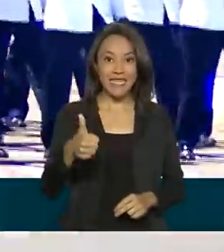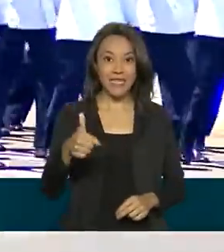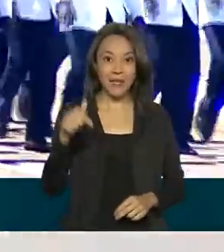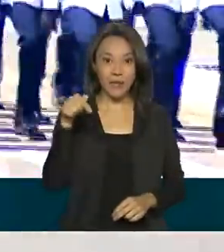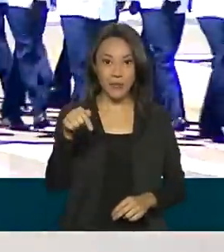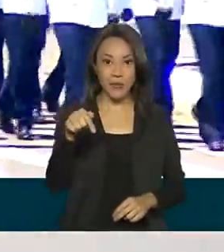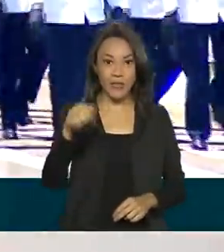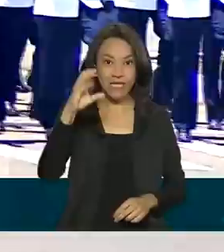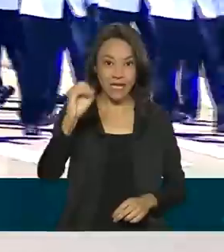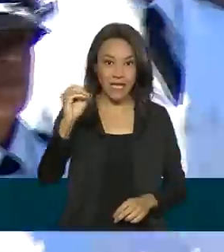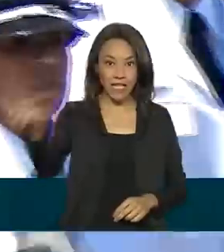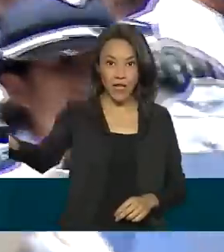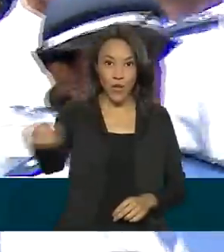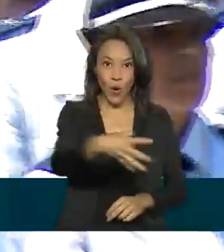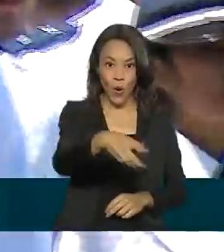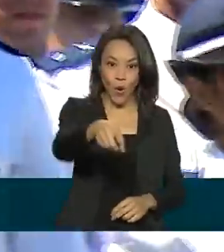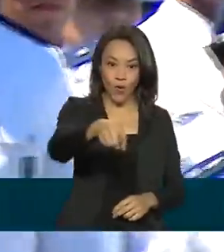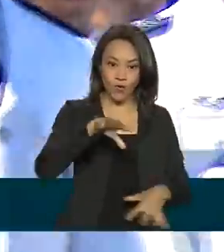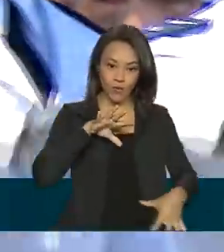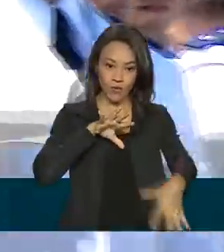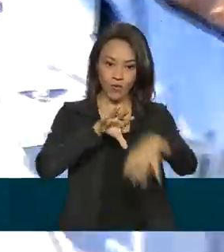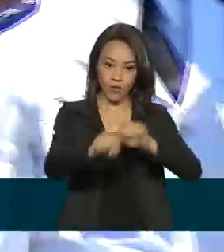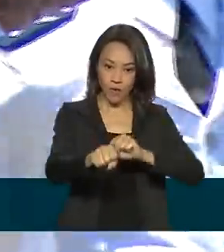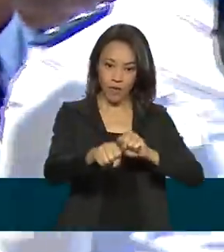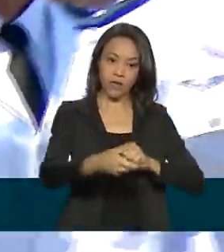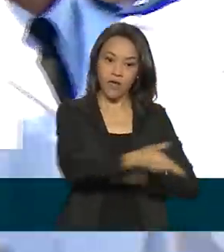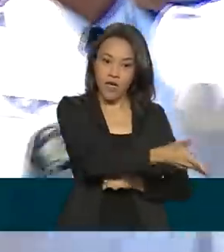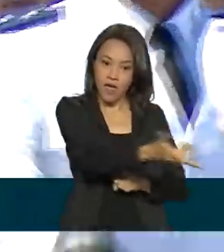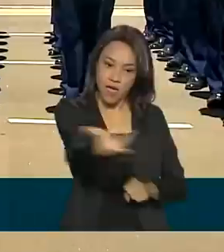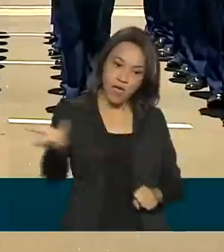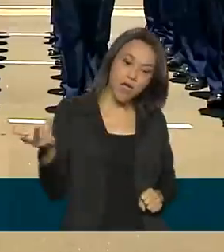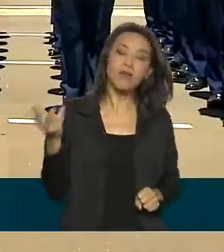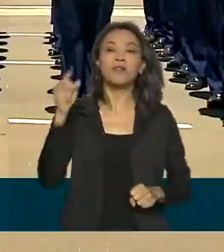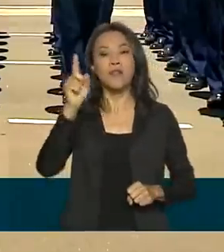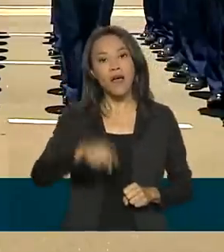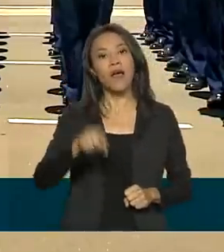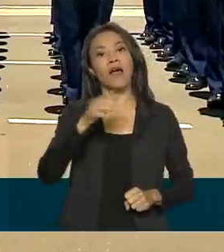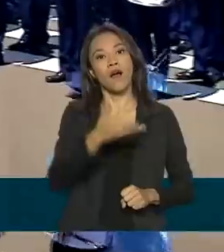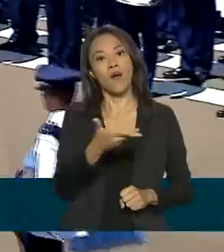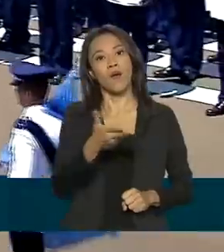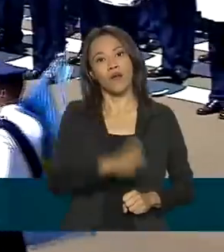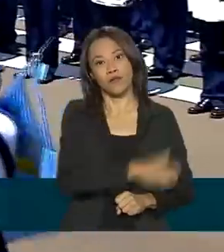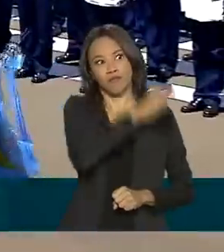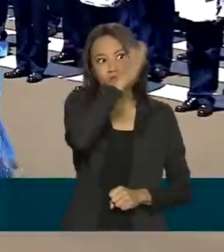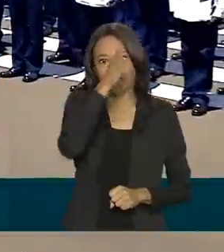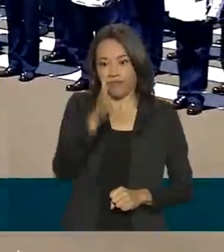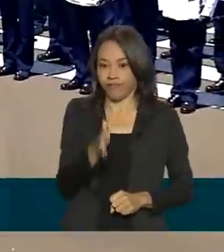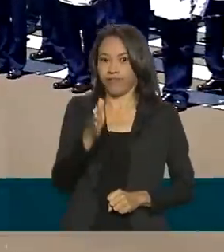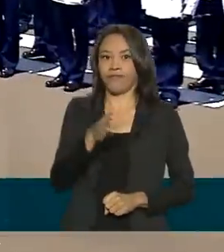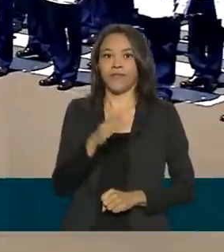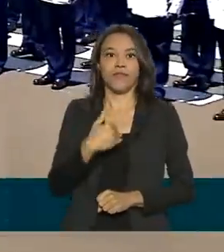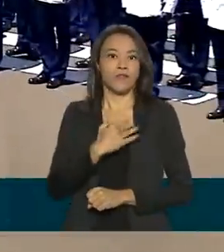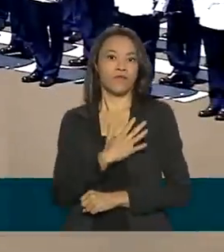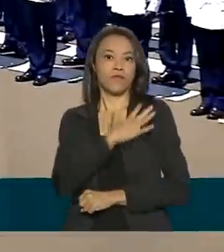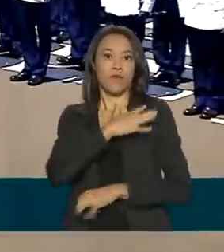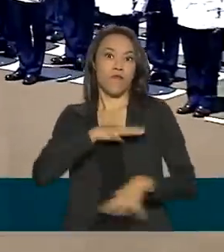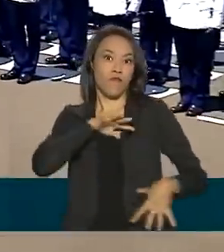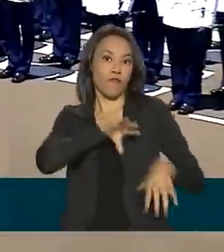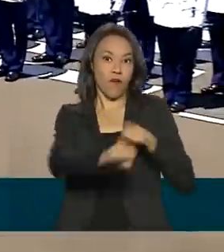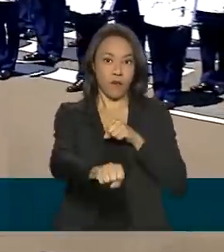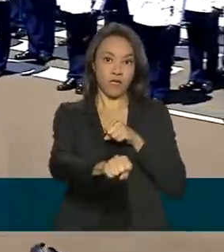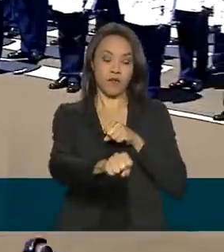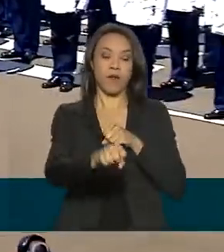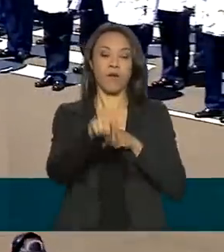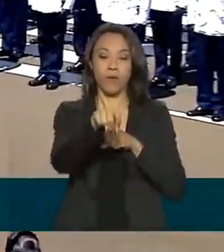170 novos formandos, que a partir de agora são aspirantes a oficiais, que concluíram os cursos de formação